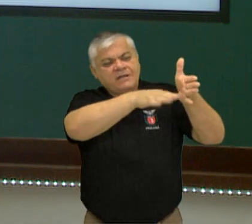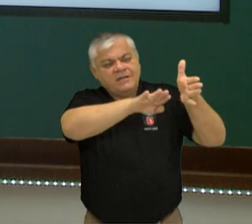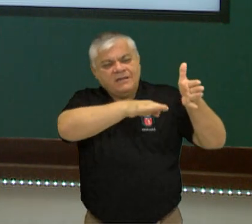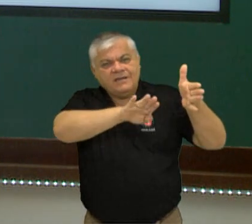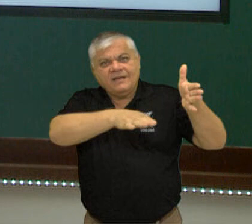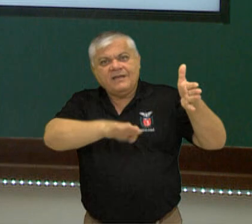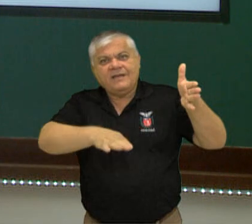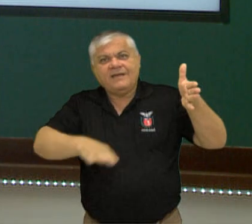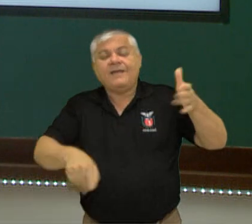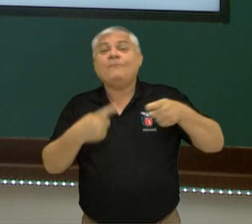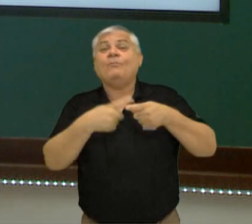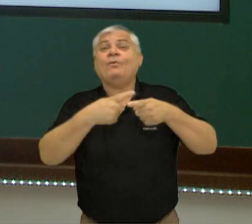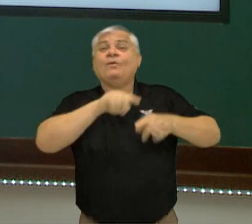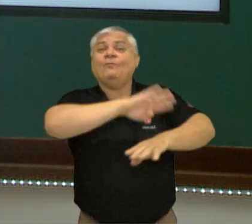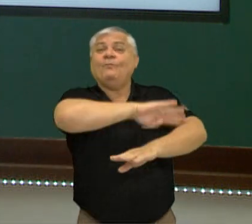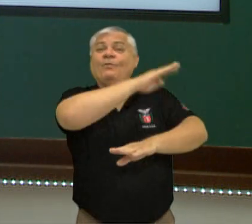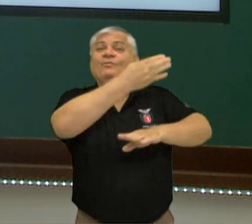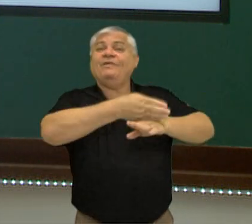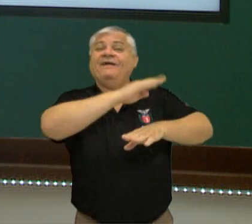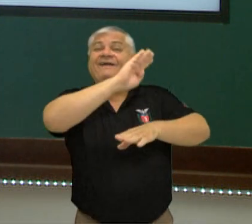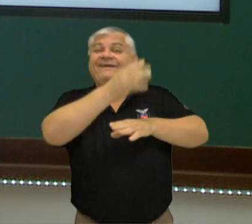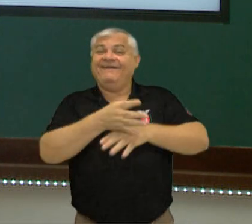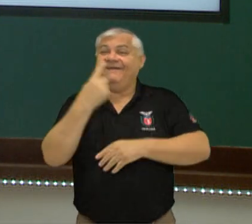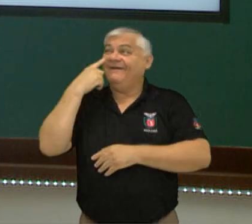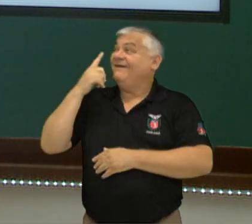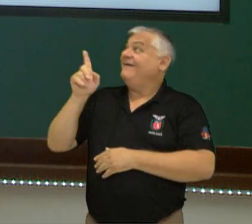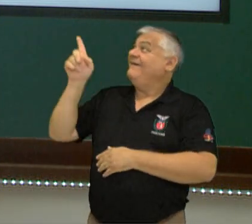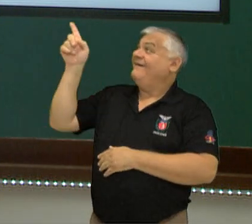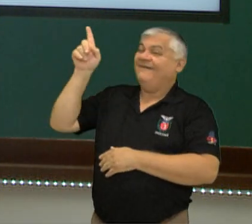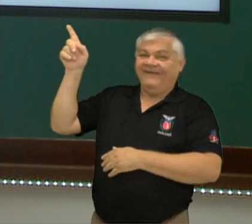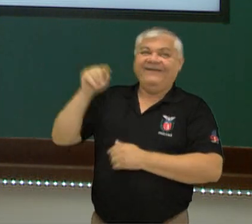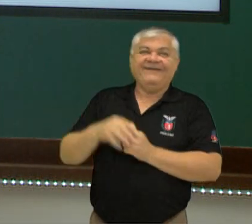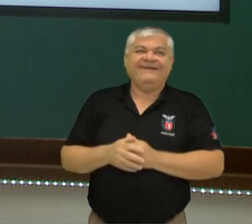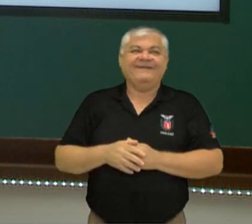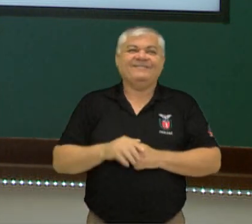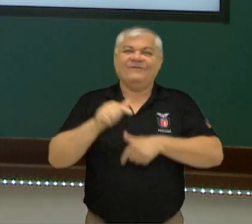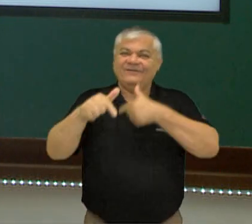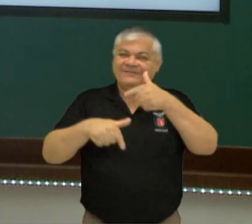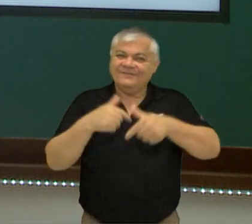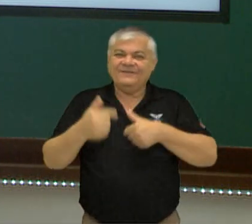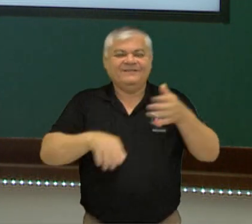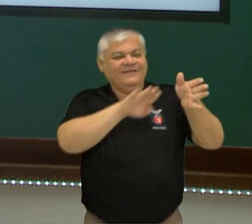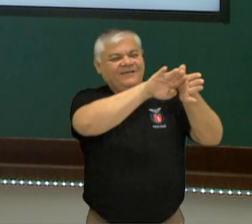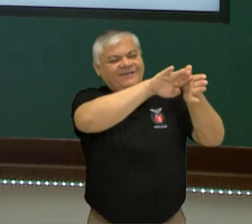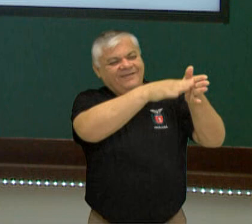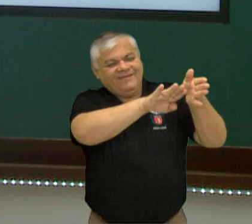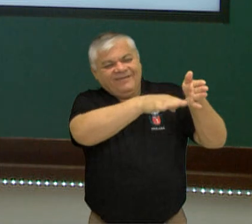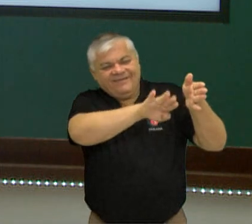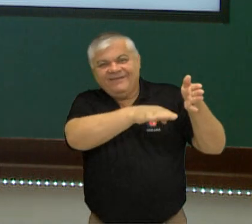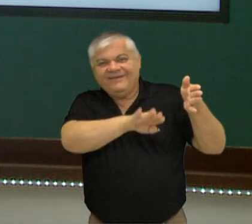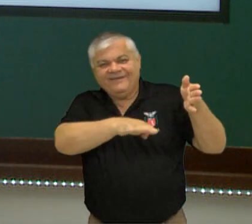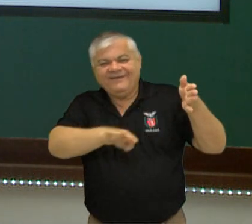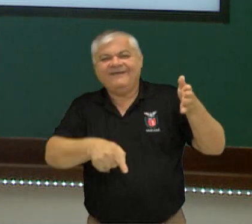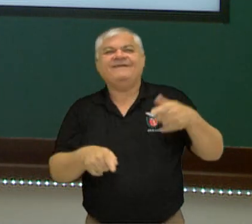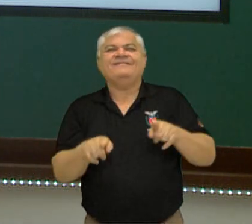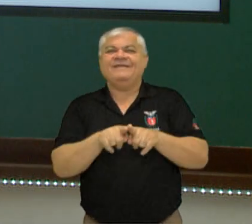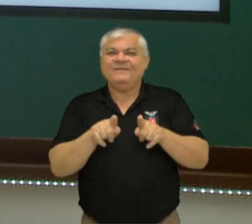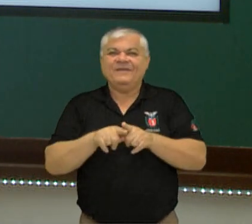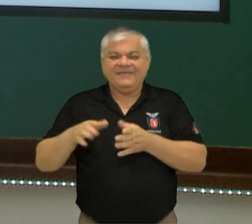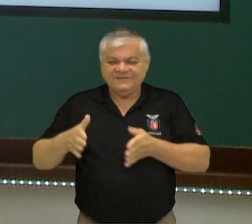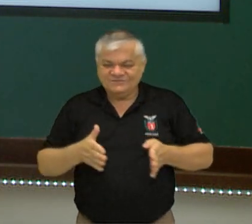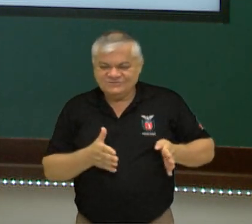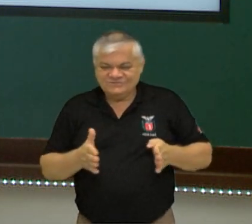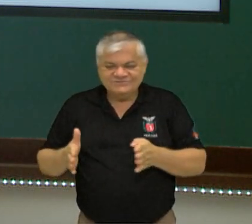áreas montanhosas, como por exemplo aqui onde fica a cidade de Machu Picchu. Também construíram, né, estradas e um serviço